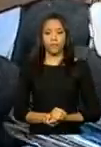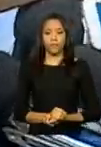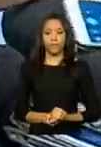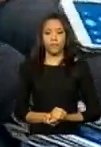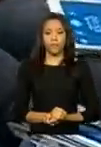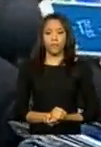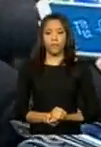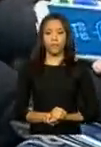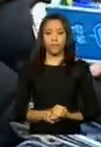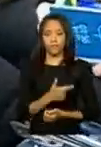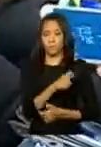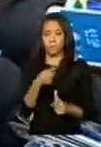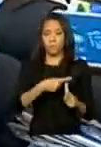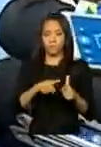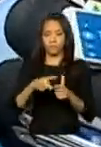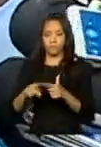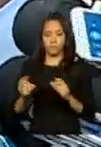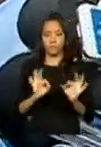Não tem nenhum.